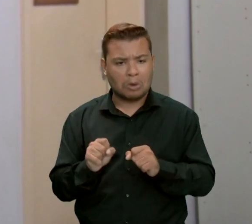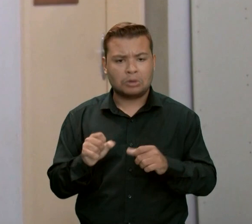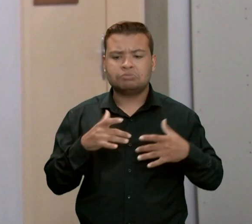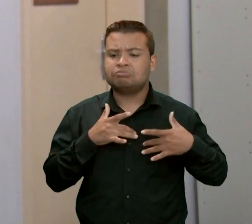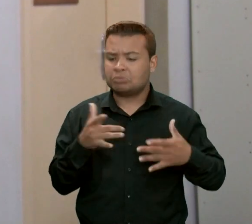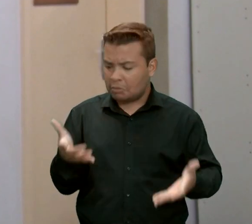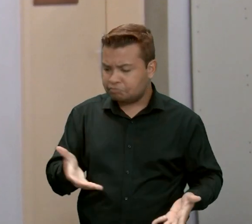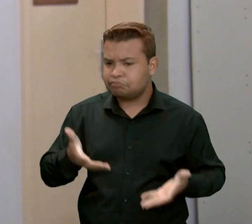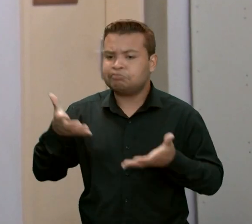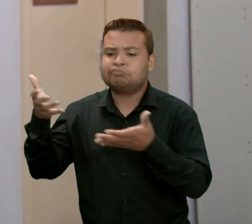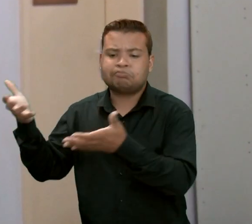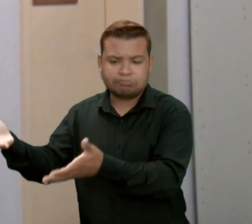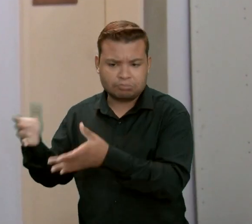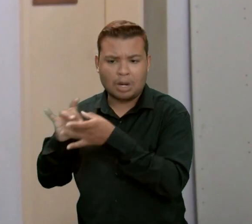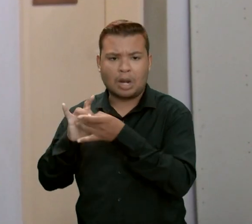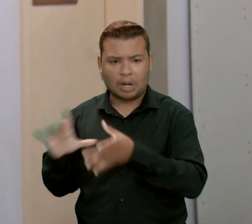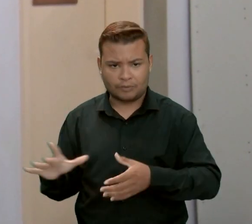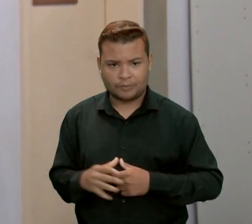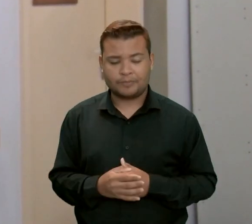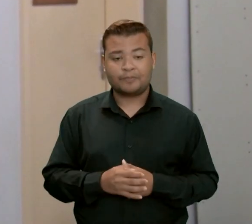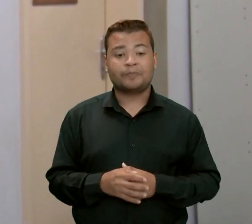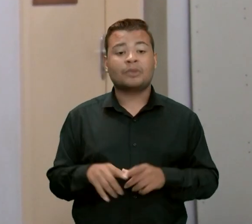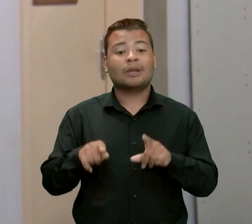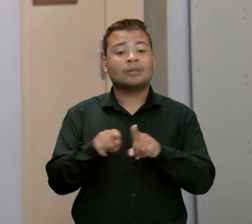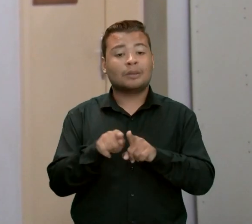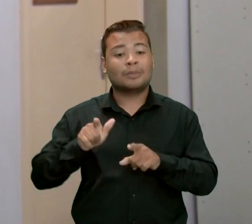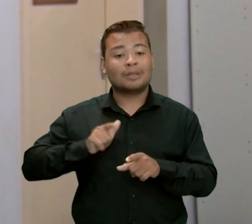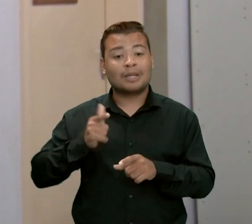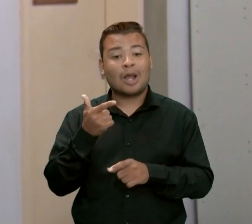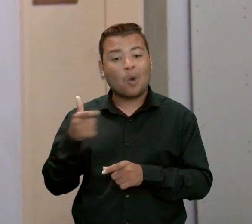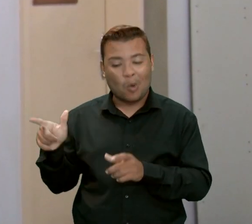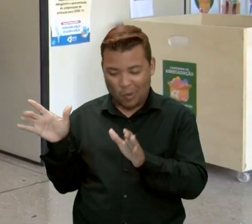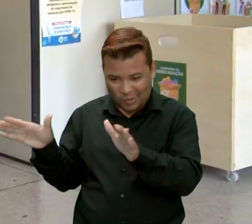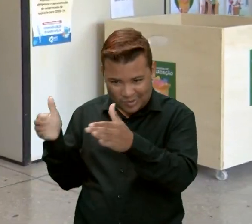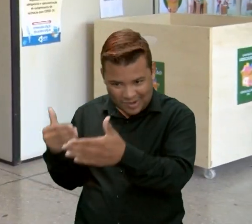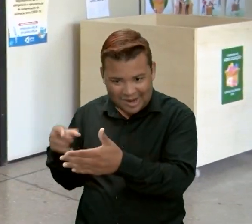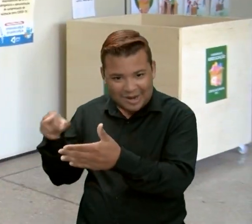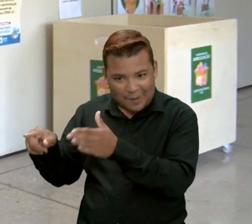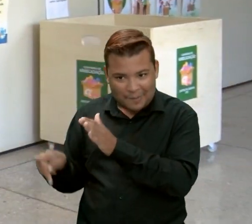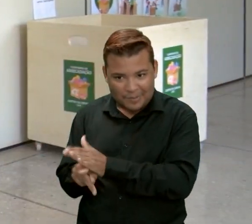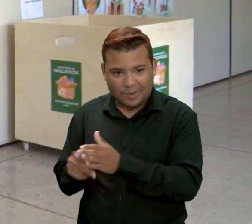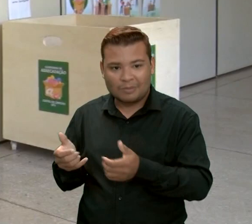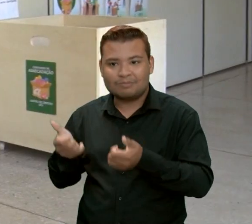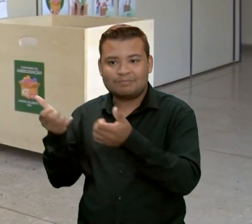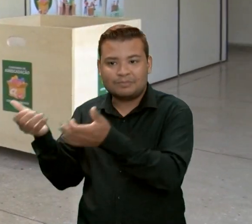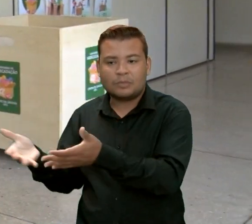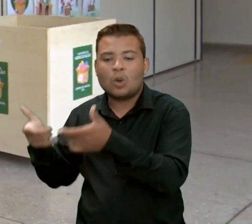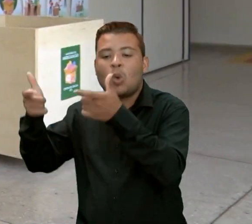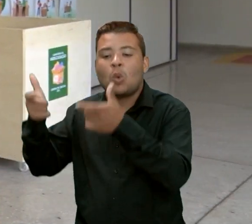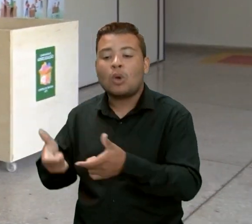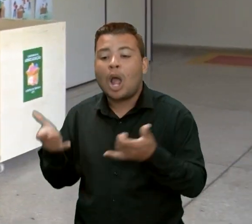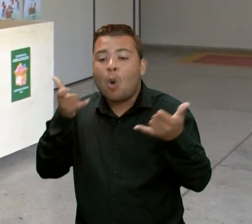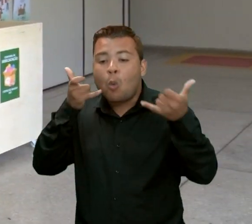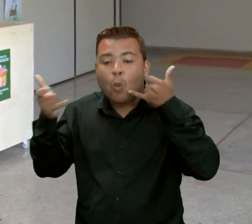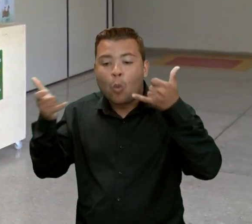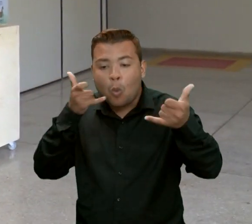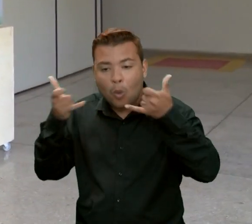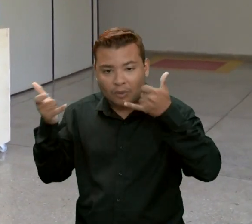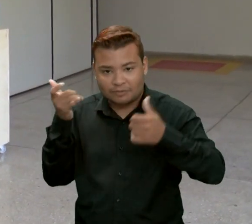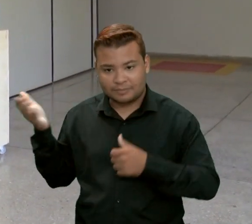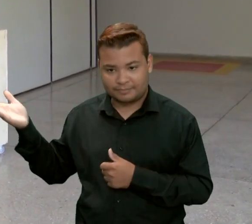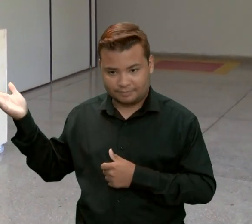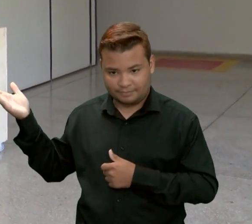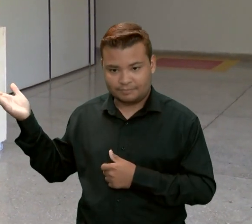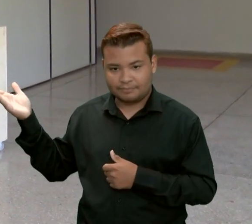doações podem ser levadas. Nós também temos outro caixote lá para doações na ouvidoria da UFG, que é o prédio